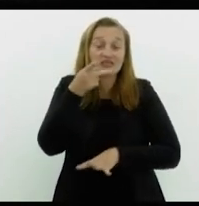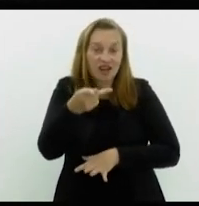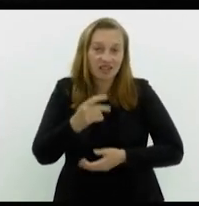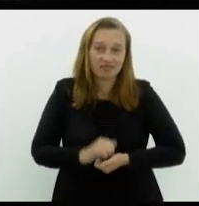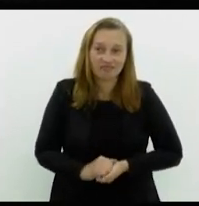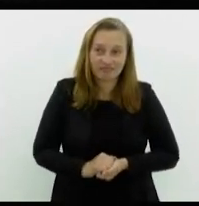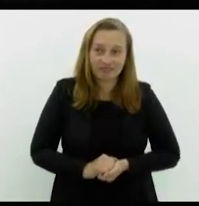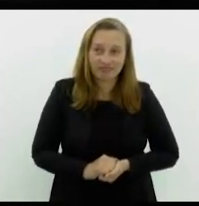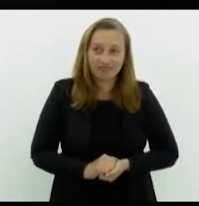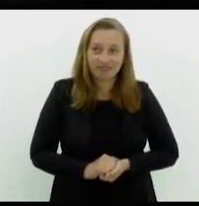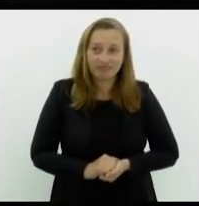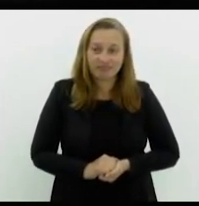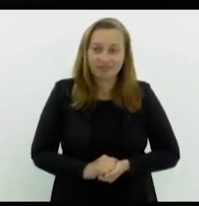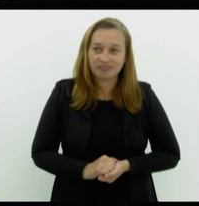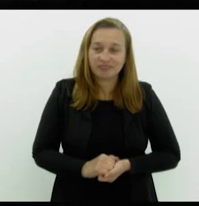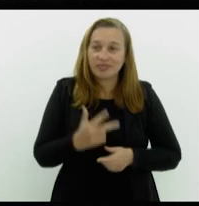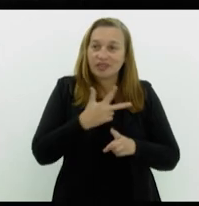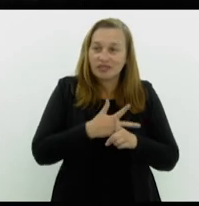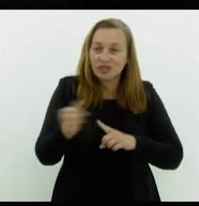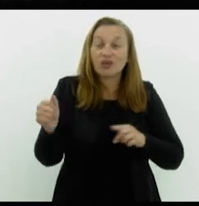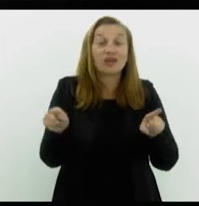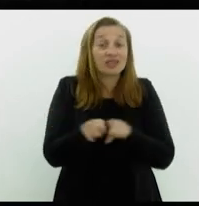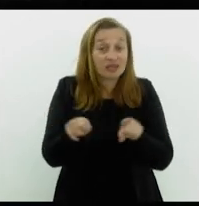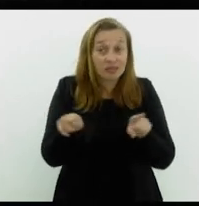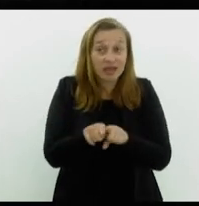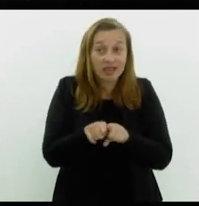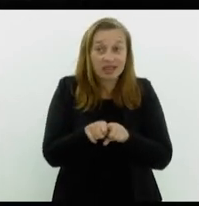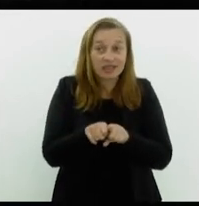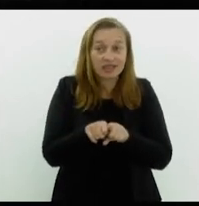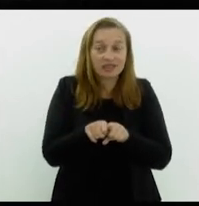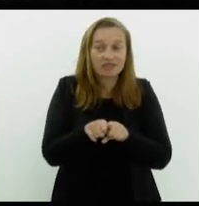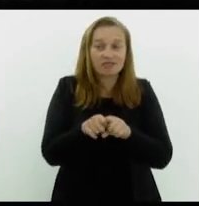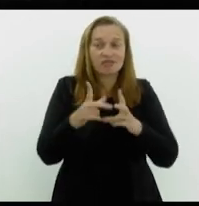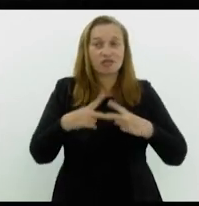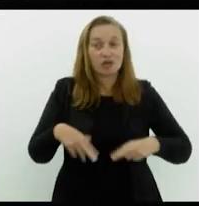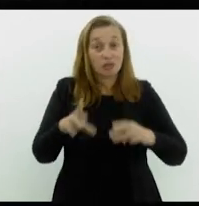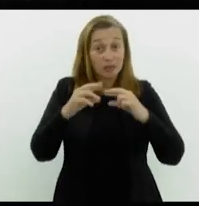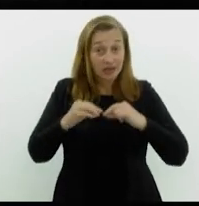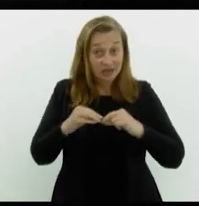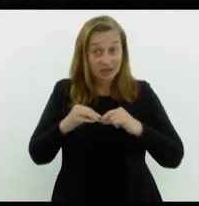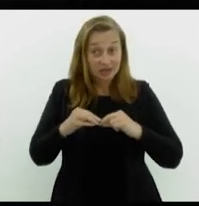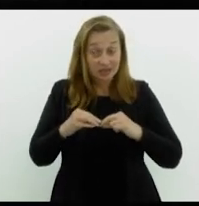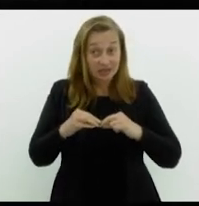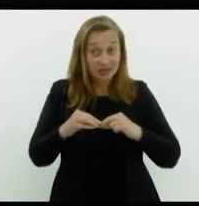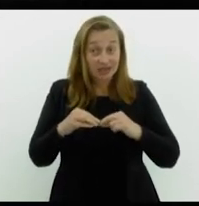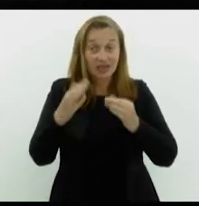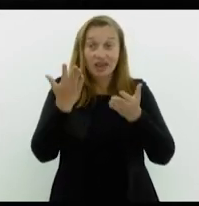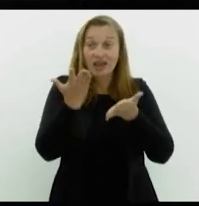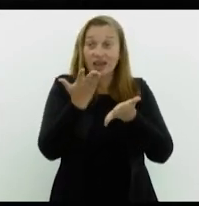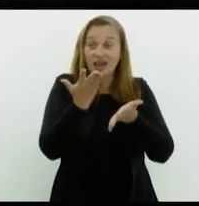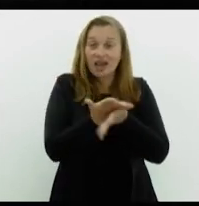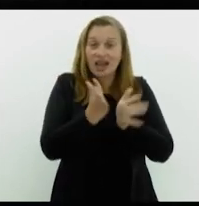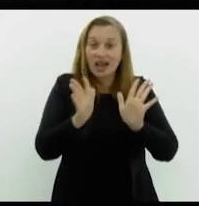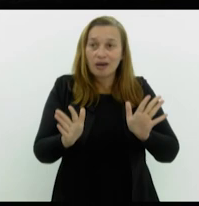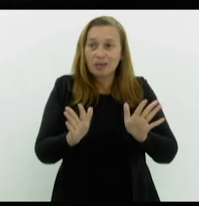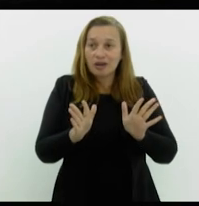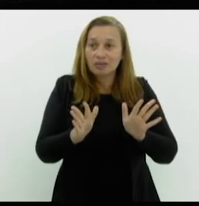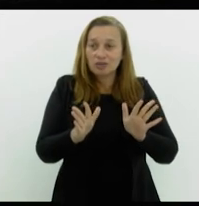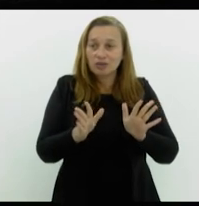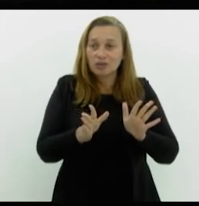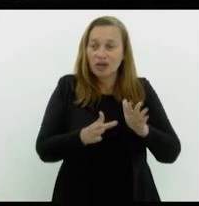expressão. Ganhamos também um grande presente. Acabamos com as saidinhas